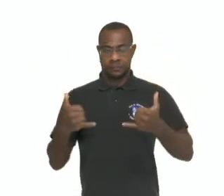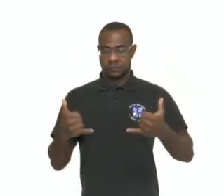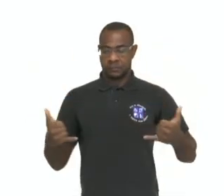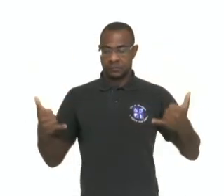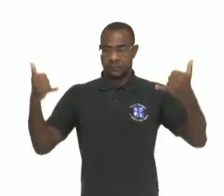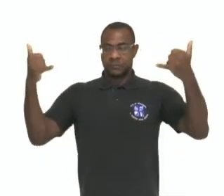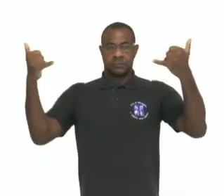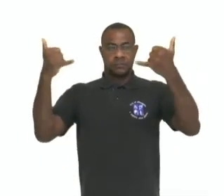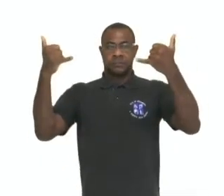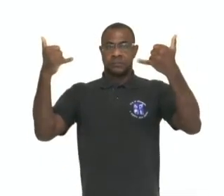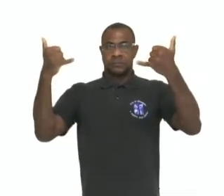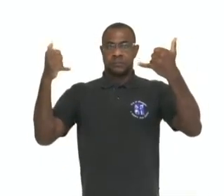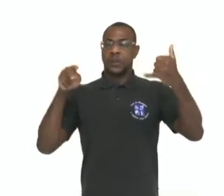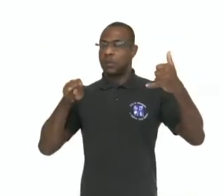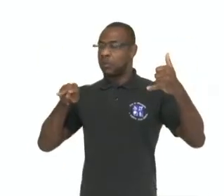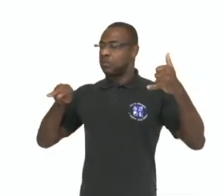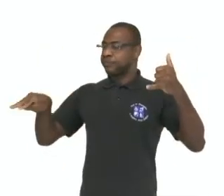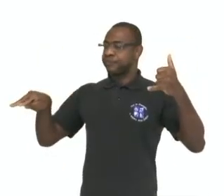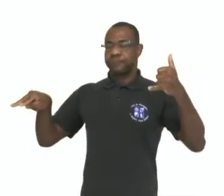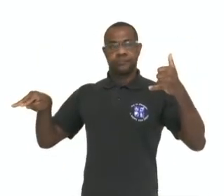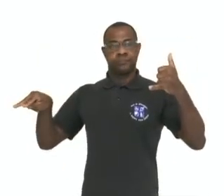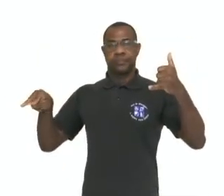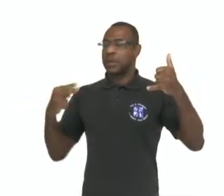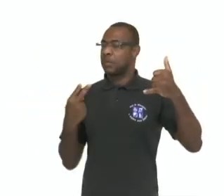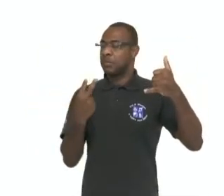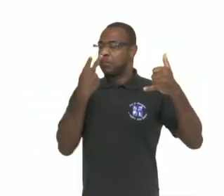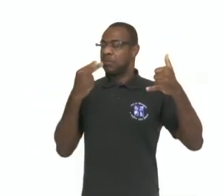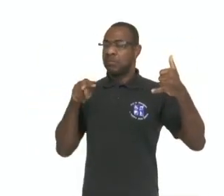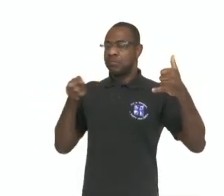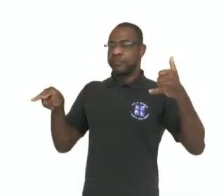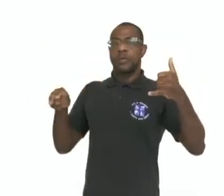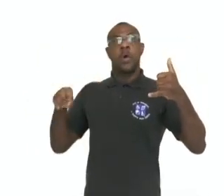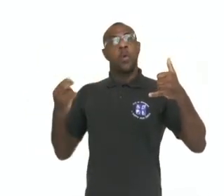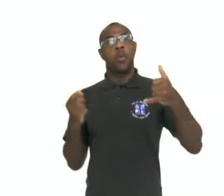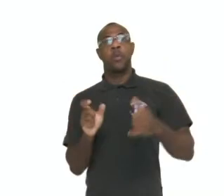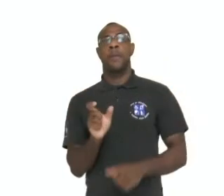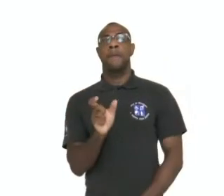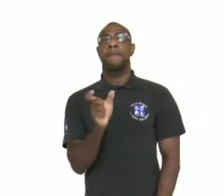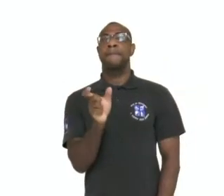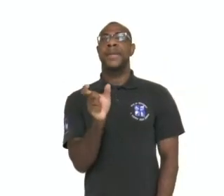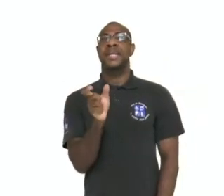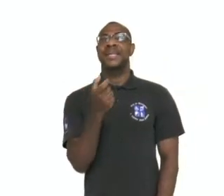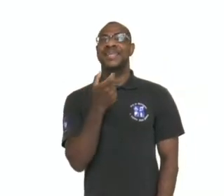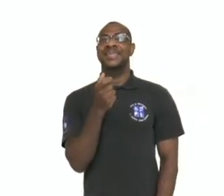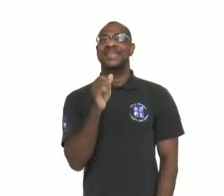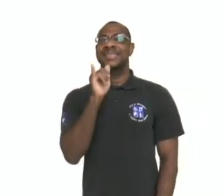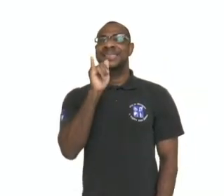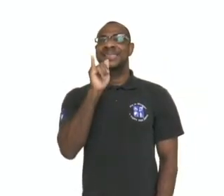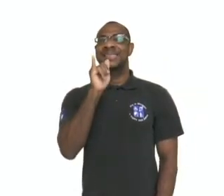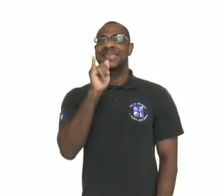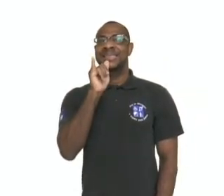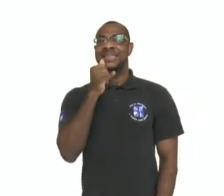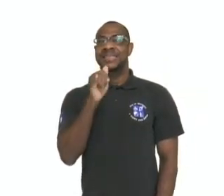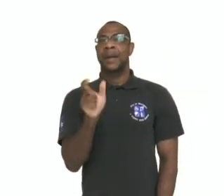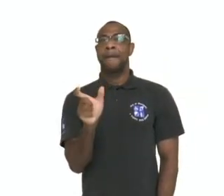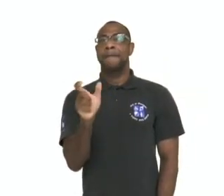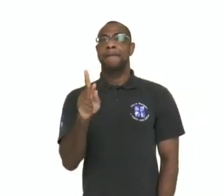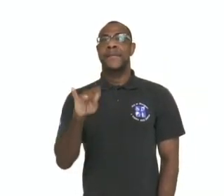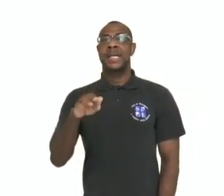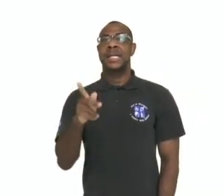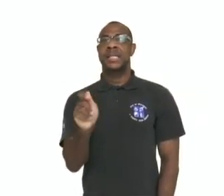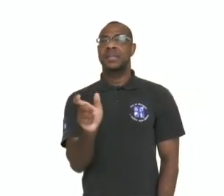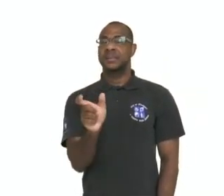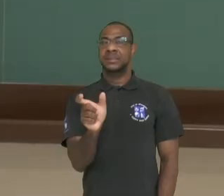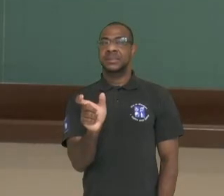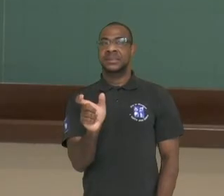uma tomada ou as extremidades de uma pilha, por exemplo, tá? Isso mesmo, uma pilha. Esse movimento dos elétrons constitui o quê?